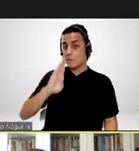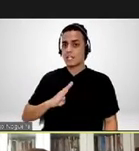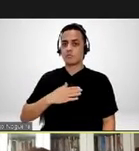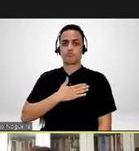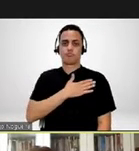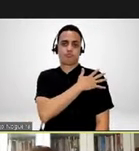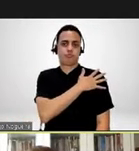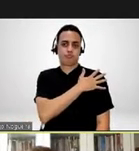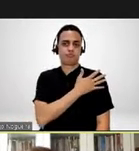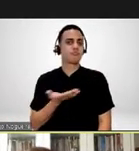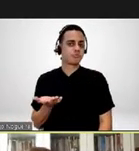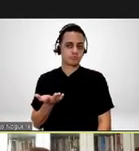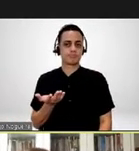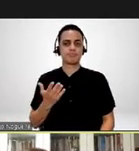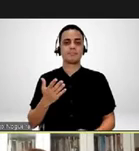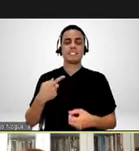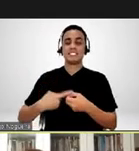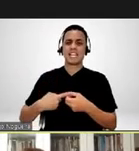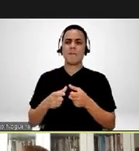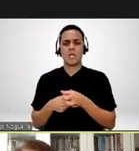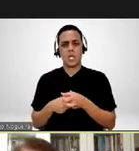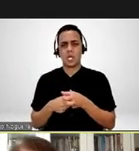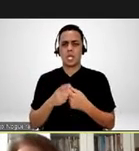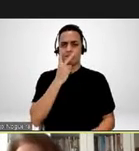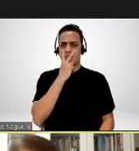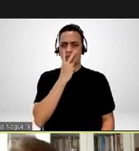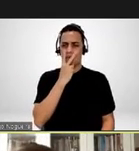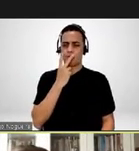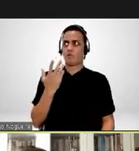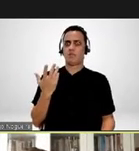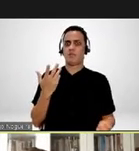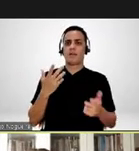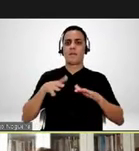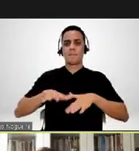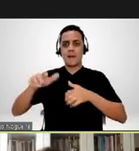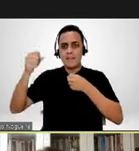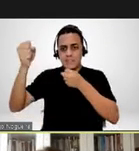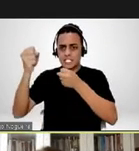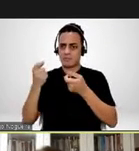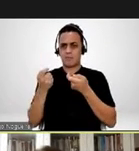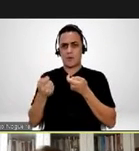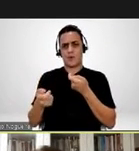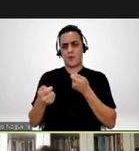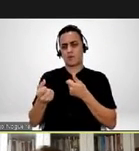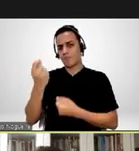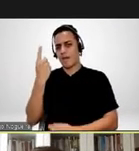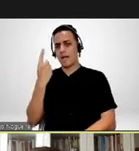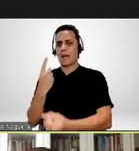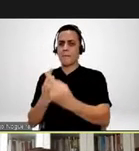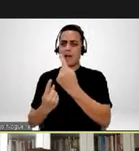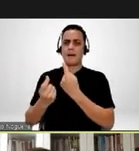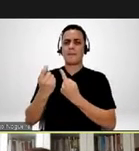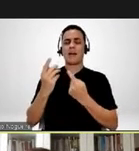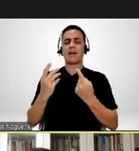nós estamos numa cidade pequena como Vitória, não eram tão frequentes. A quietude, então, da cidade